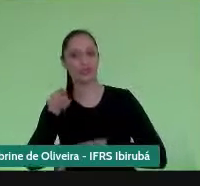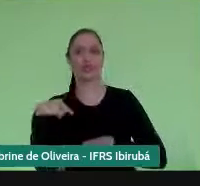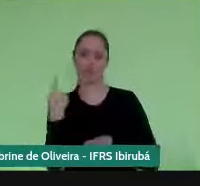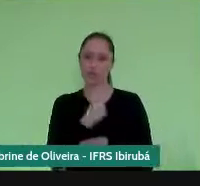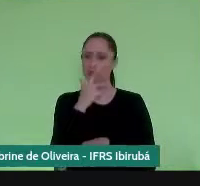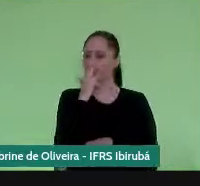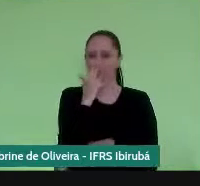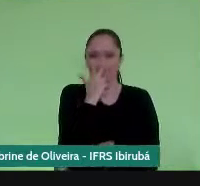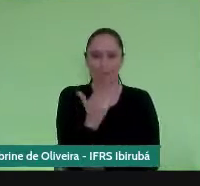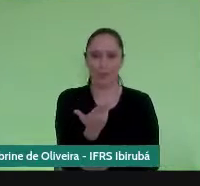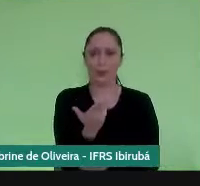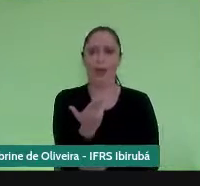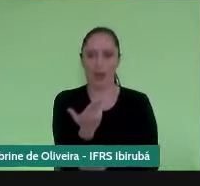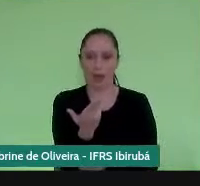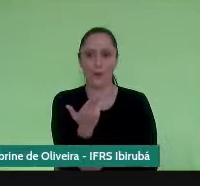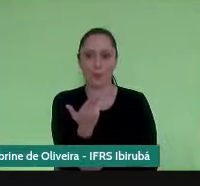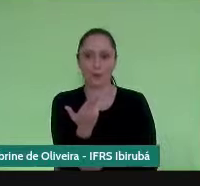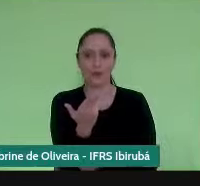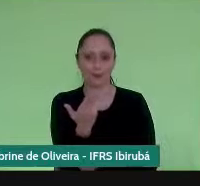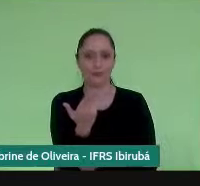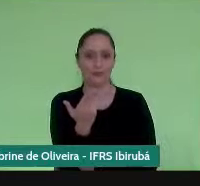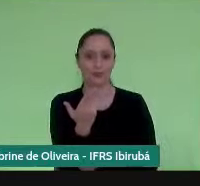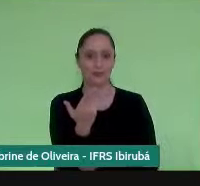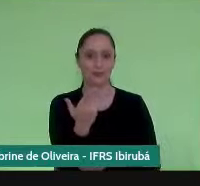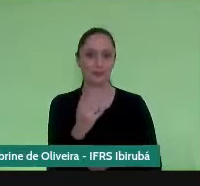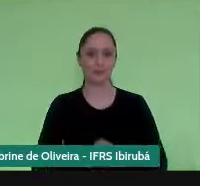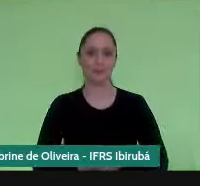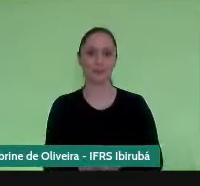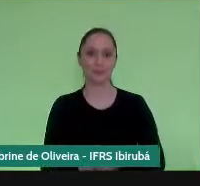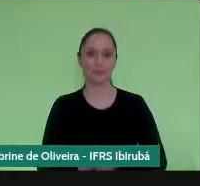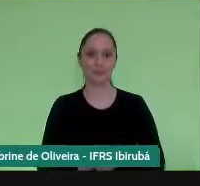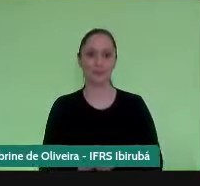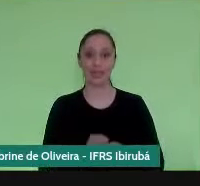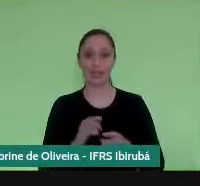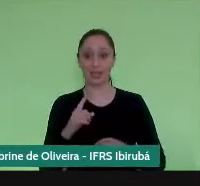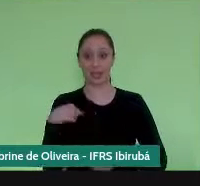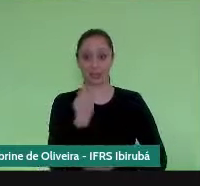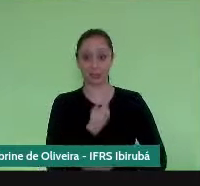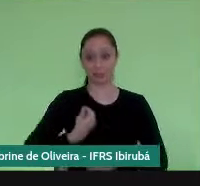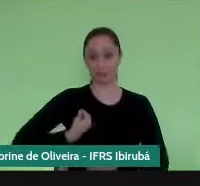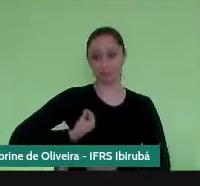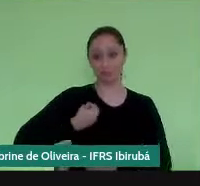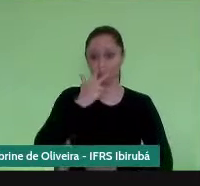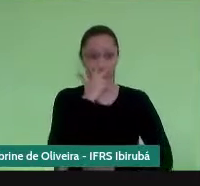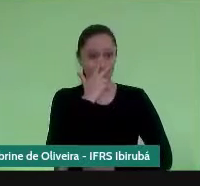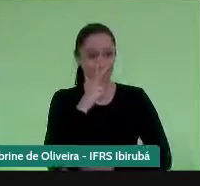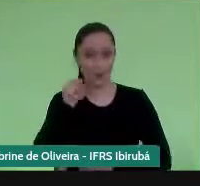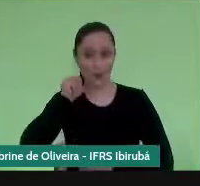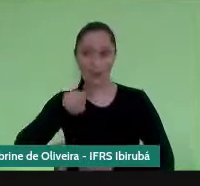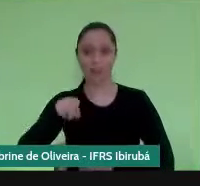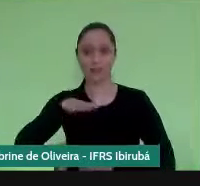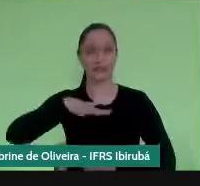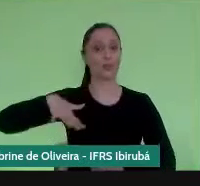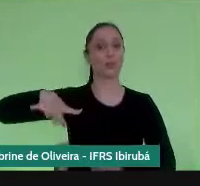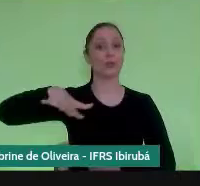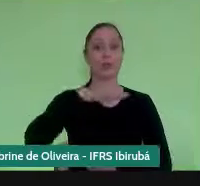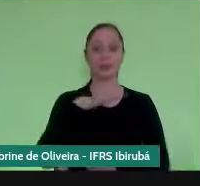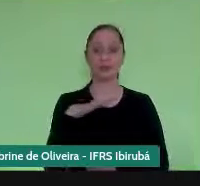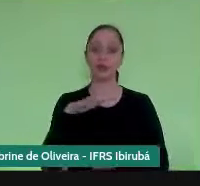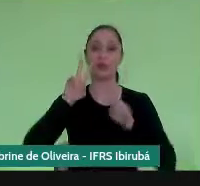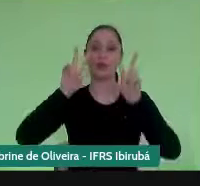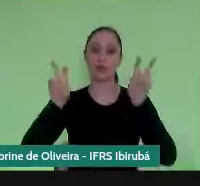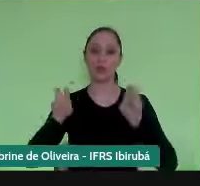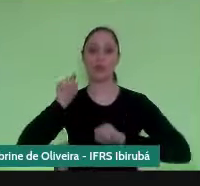também toda essa travessia da realização das atividades